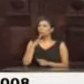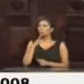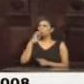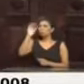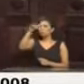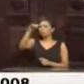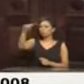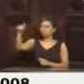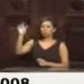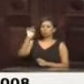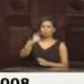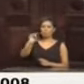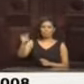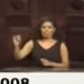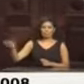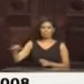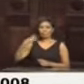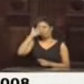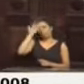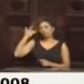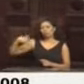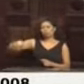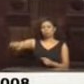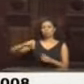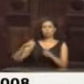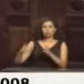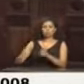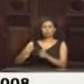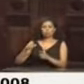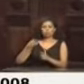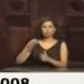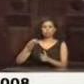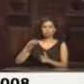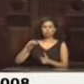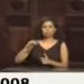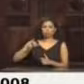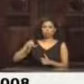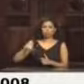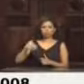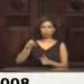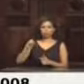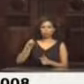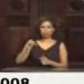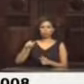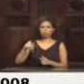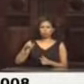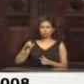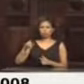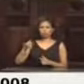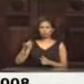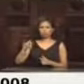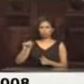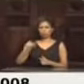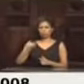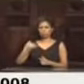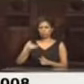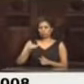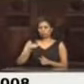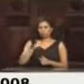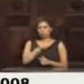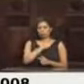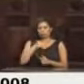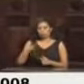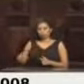O povo de Maria Joaquina é uma população abandonada, abandonada pelos prefeitos